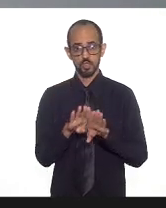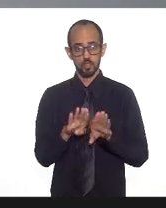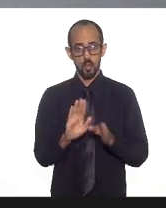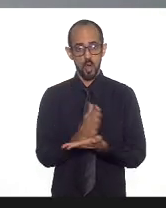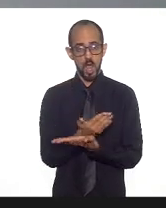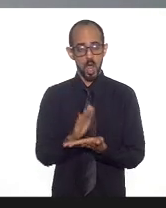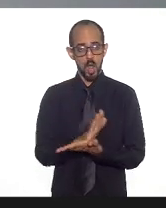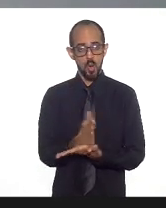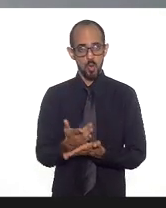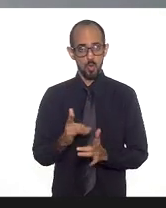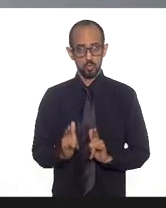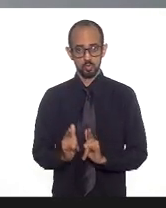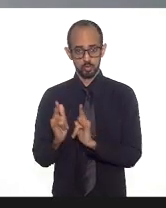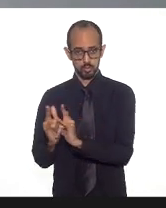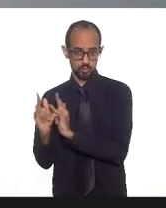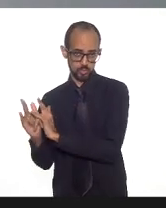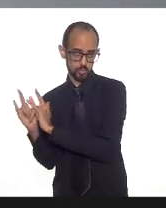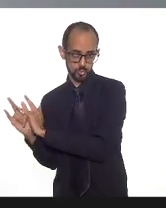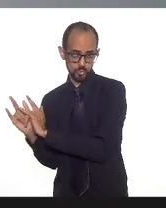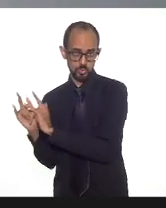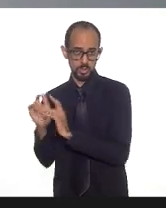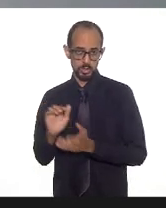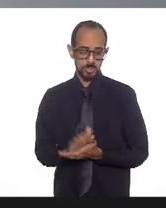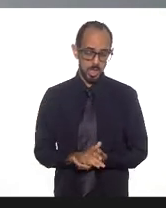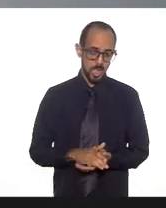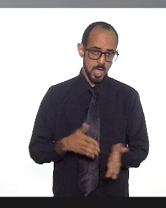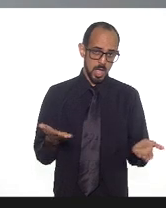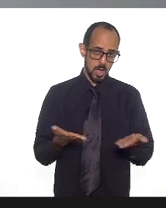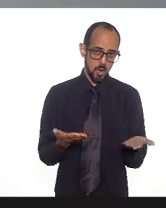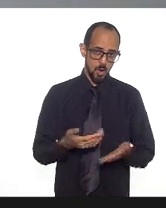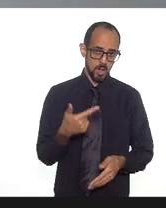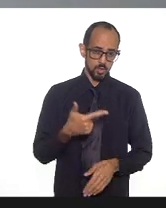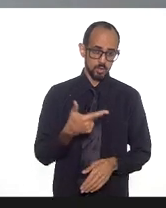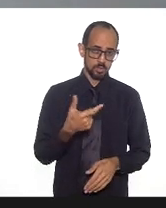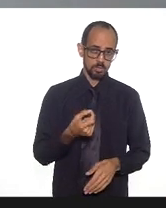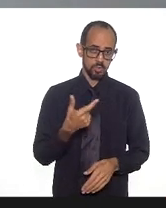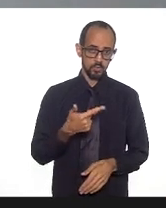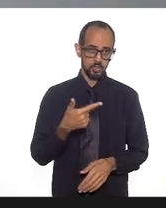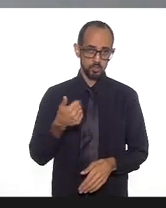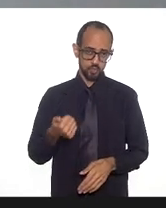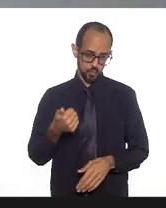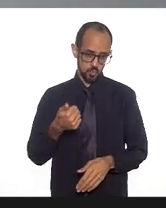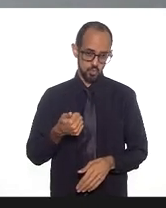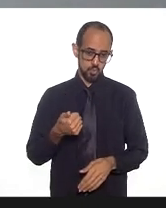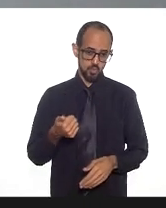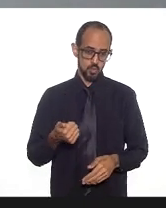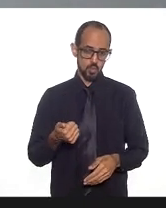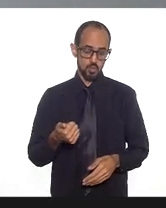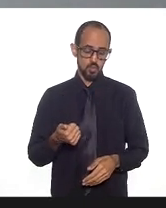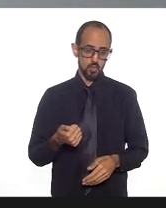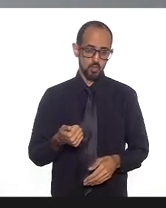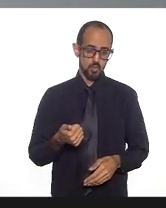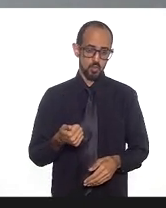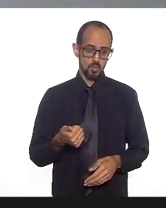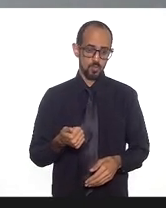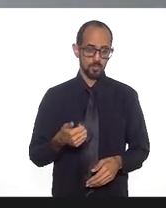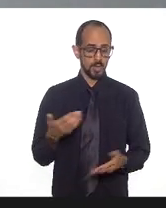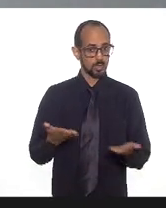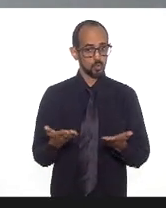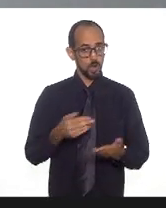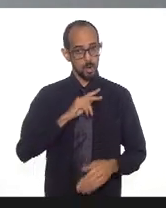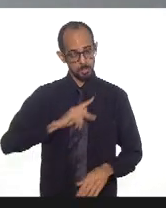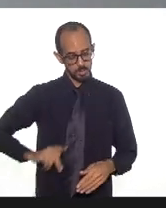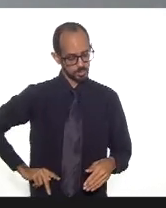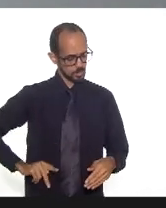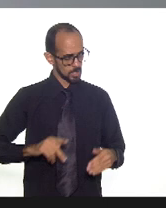muito ruim. Né? Este ano, a gente não na atual presidência, não. Eu quero até